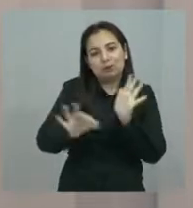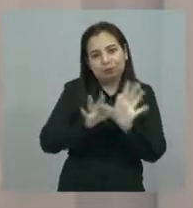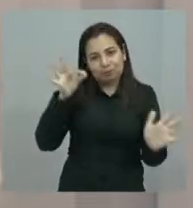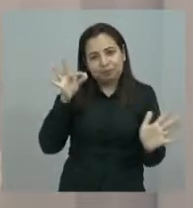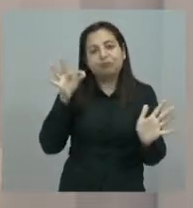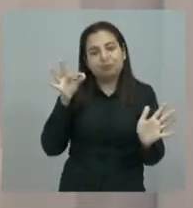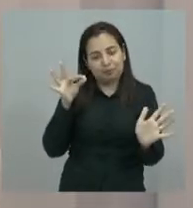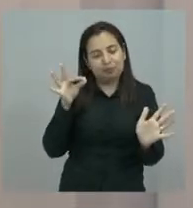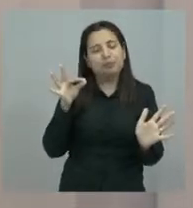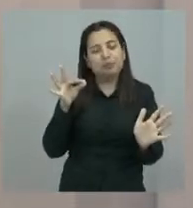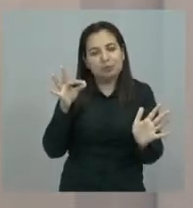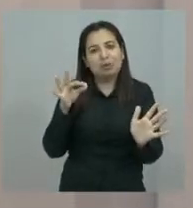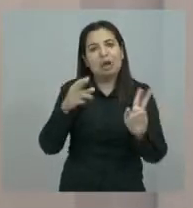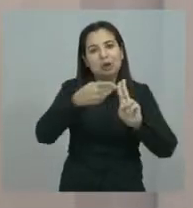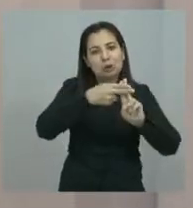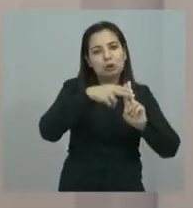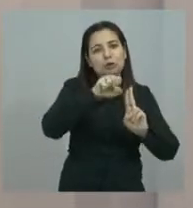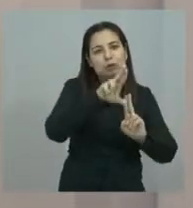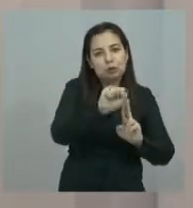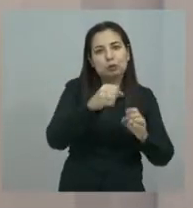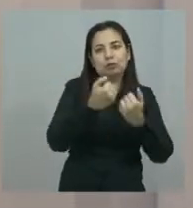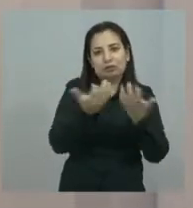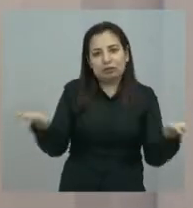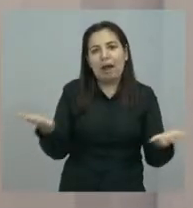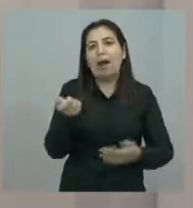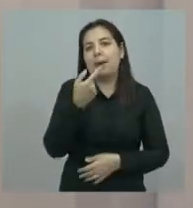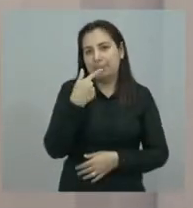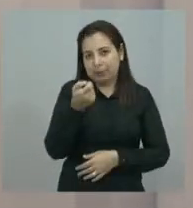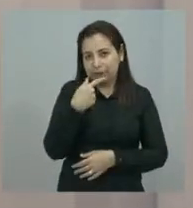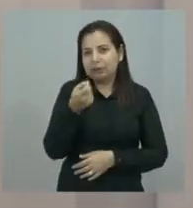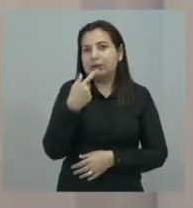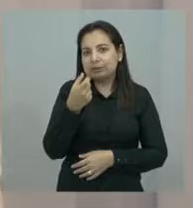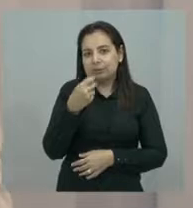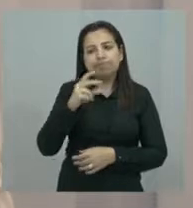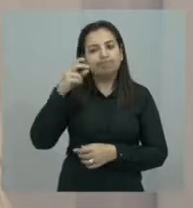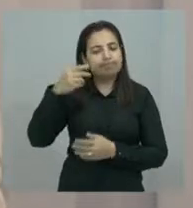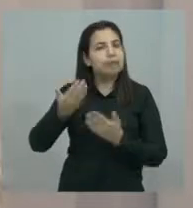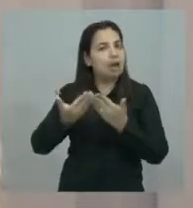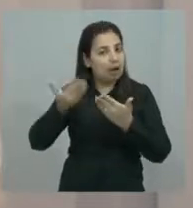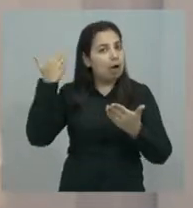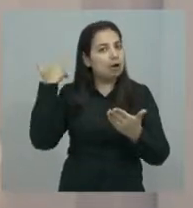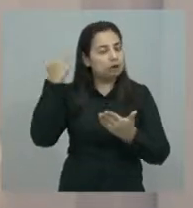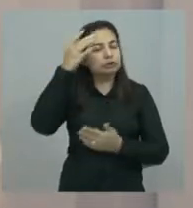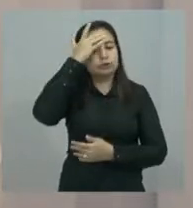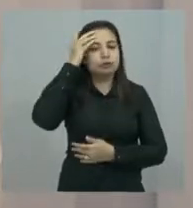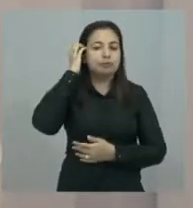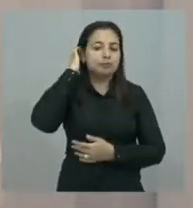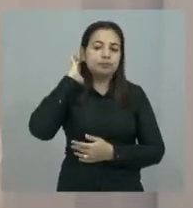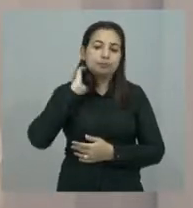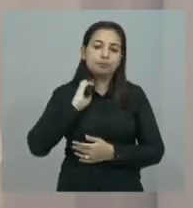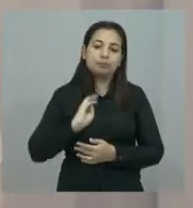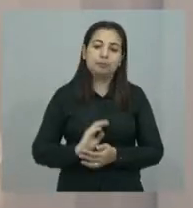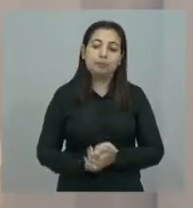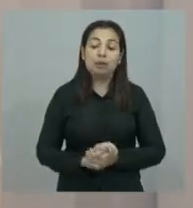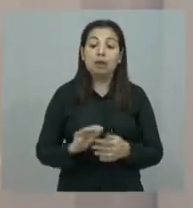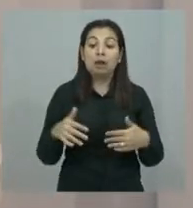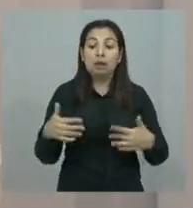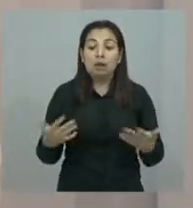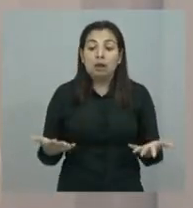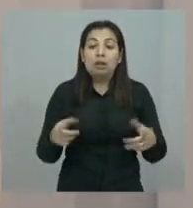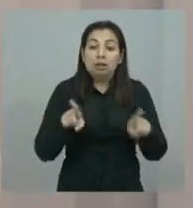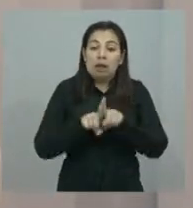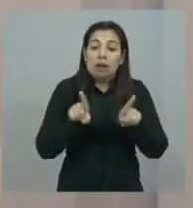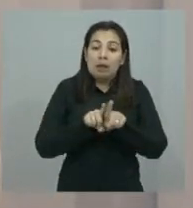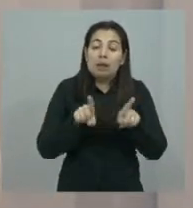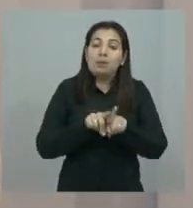forma que o SUS passasse a fornecer a medicação, né? E, diante disso, eu quero falar